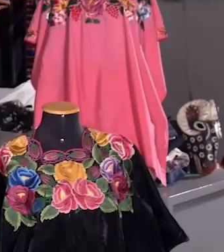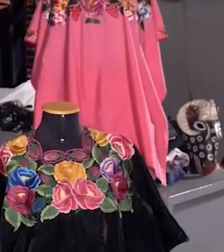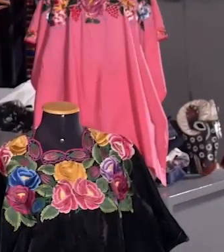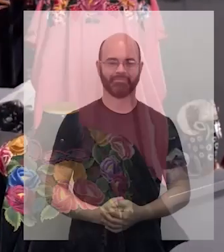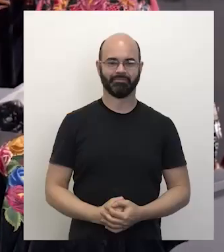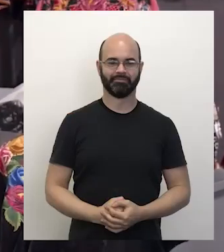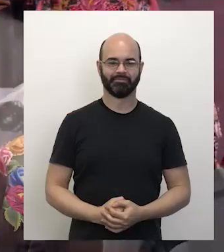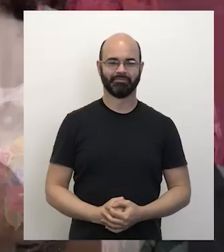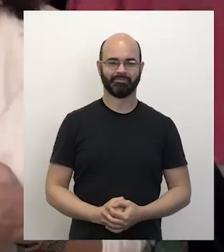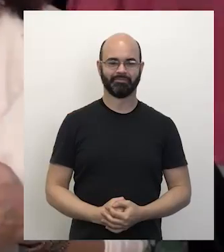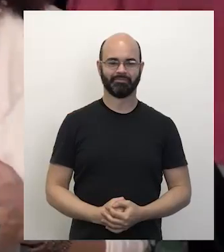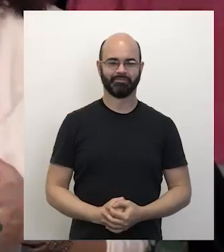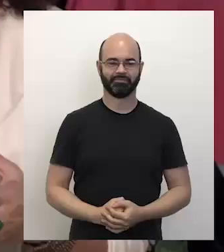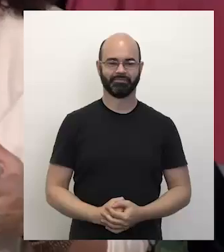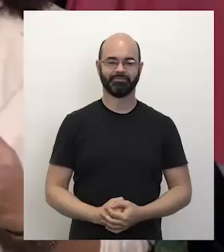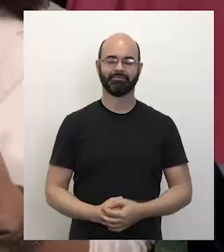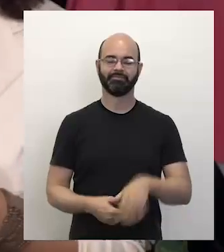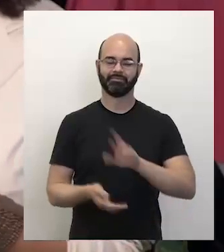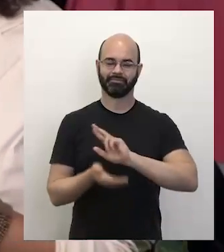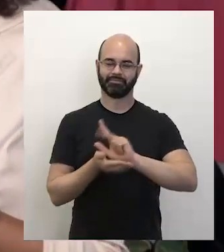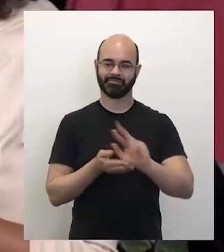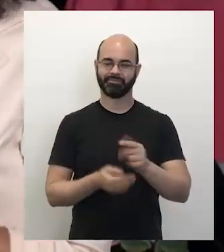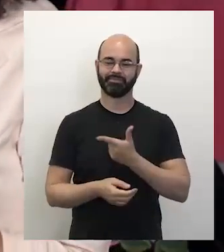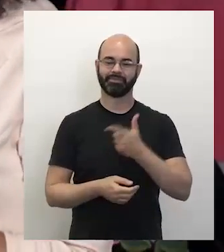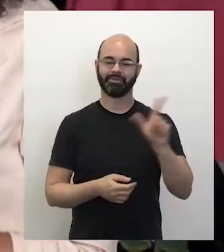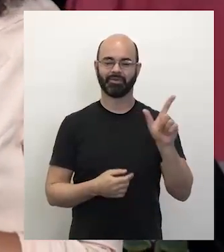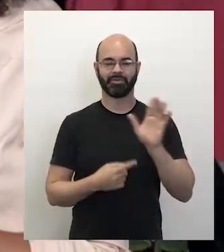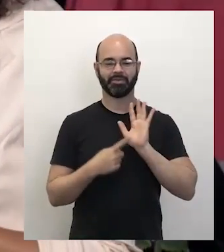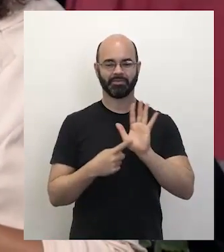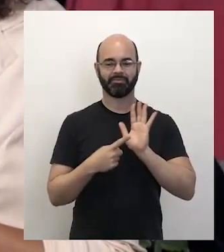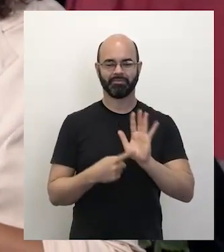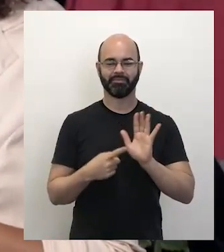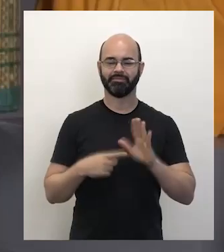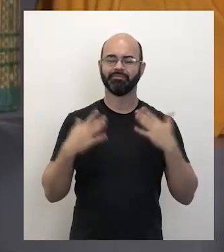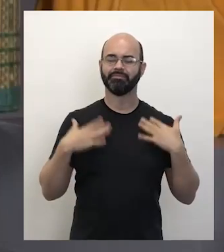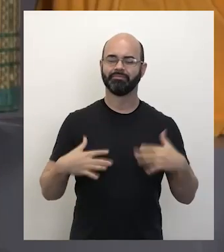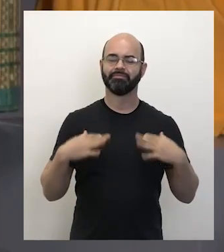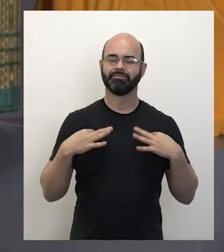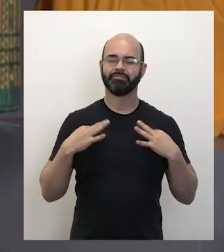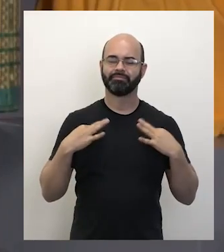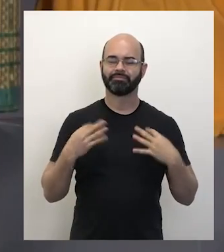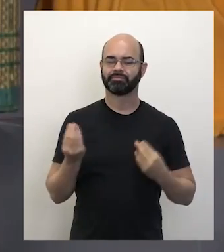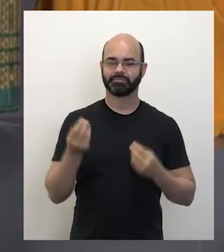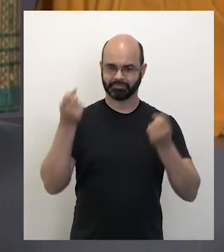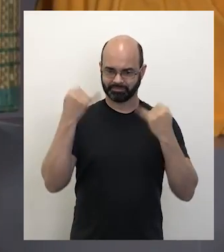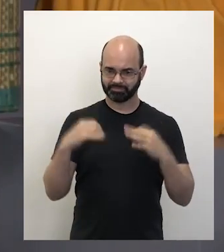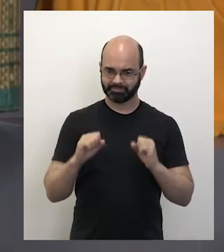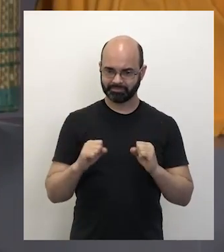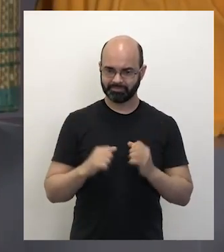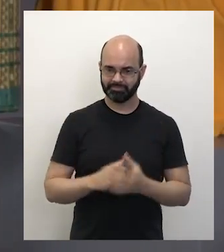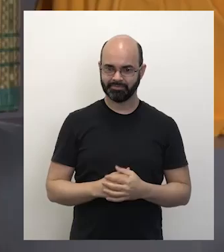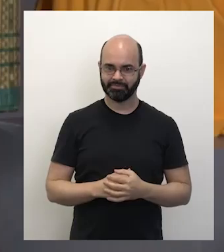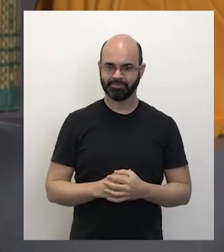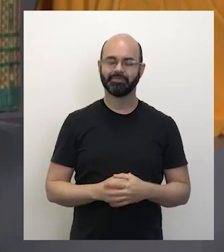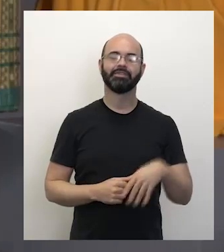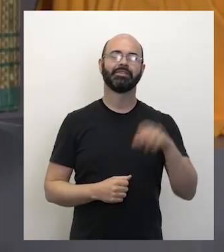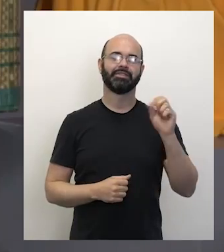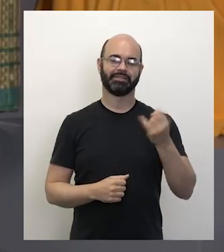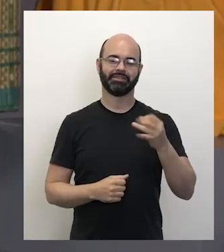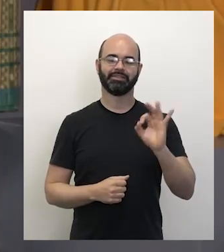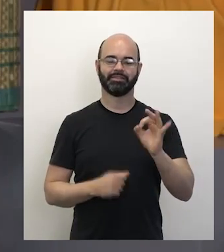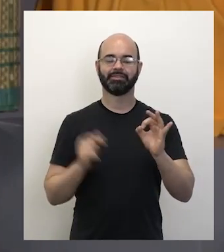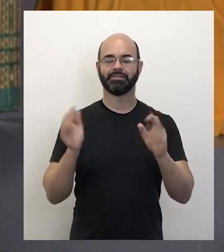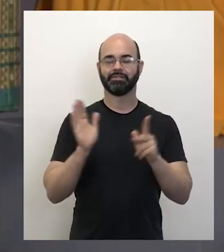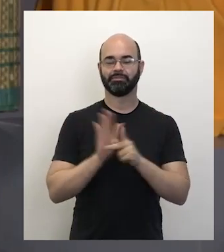Nós temos outras peças aqui, não é, Gabriel? Você poderia falar um pouquinho sobre as vestimentas? Claro, professora. A gente tem também as vestimentas que são da